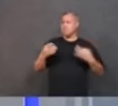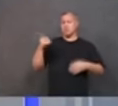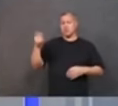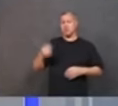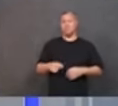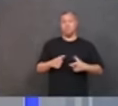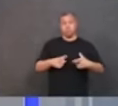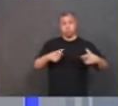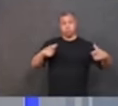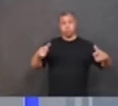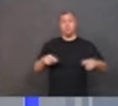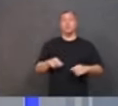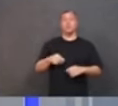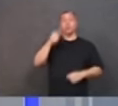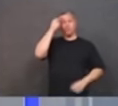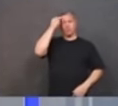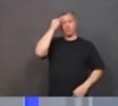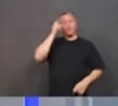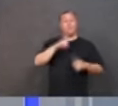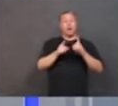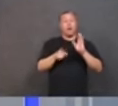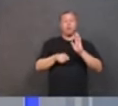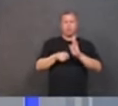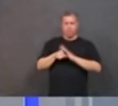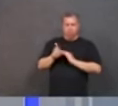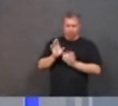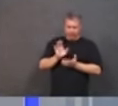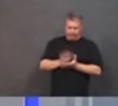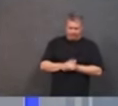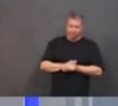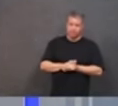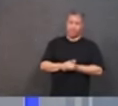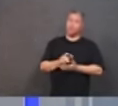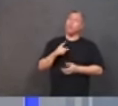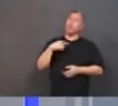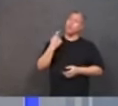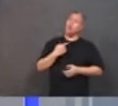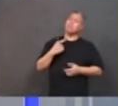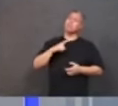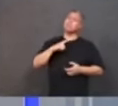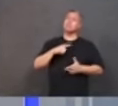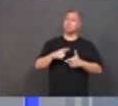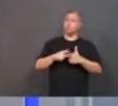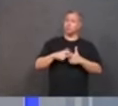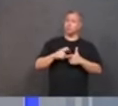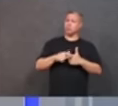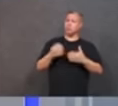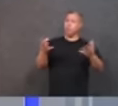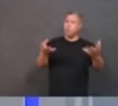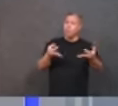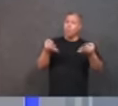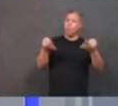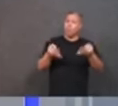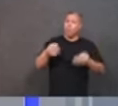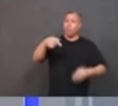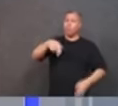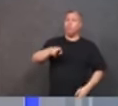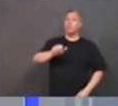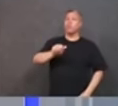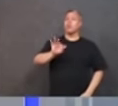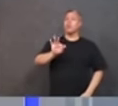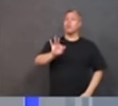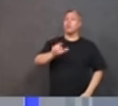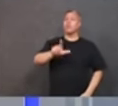mas como eu reiterei na pergunta, nós temos um problema de qualificação, porque hoje